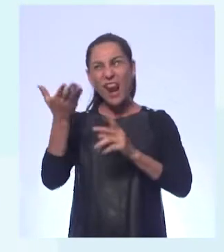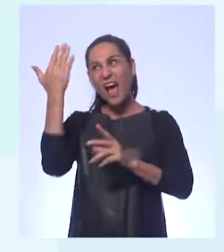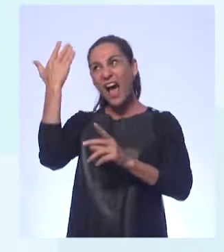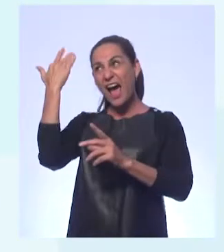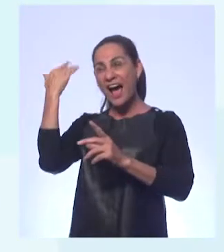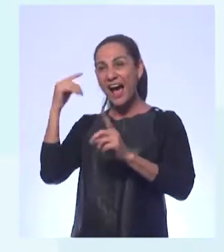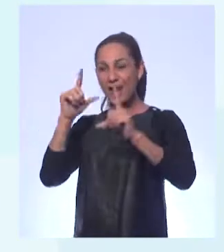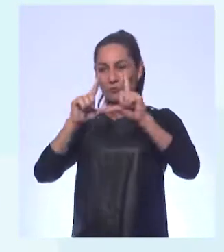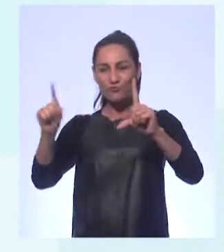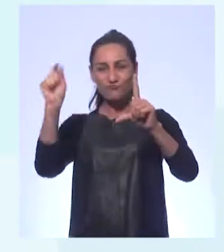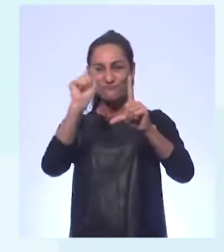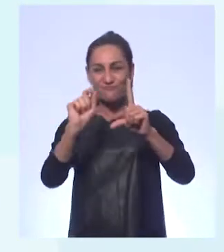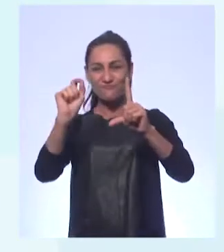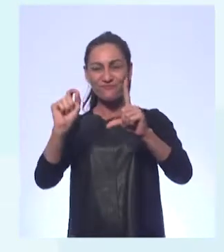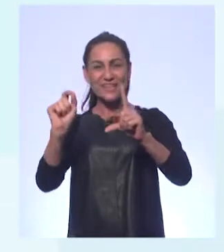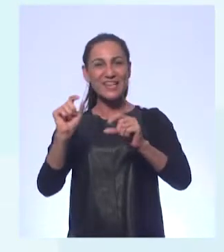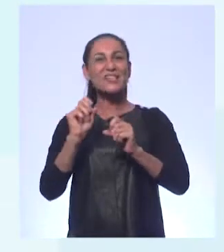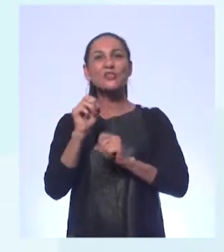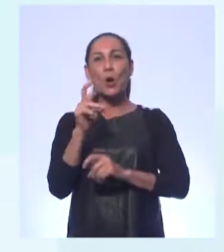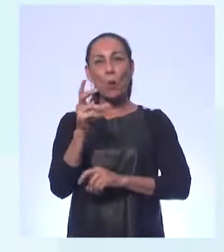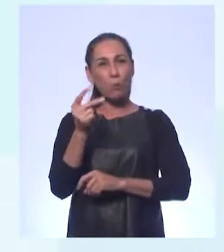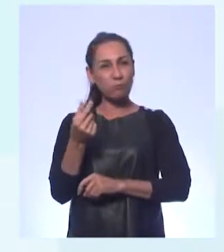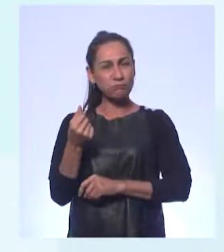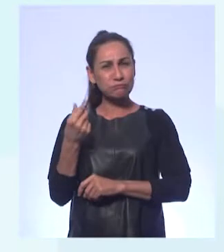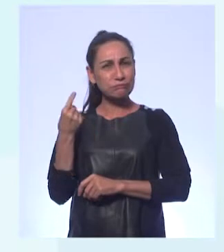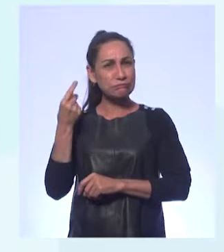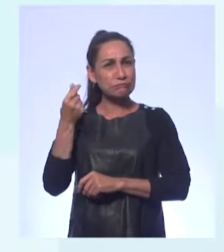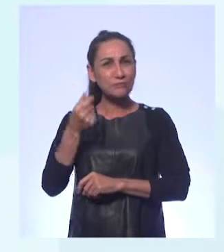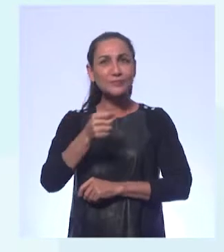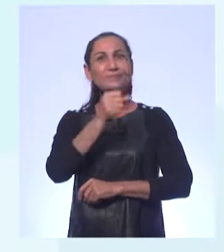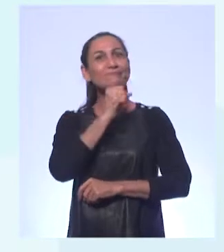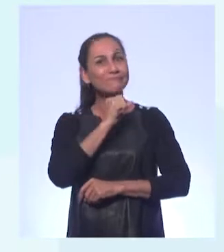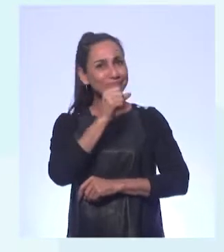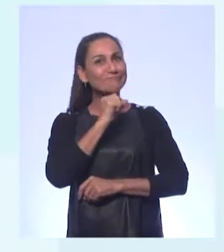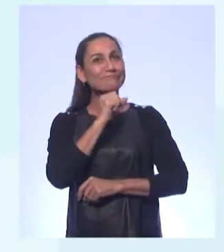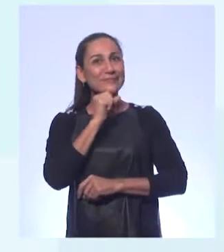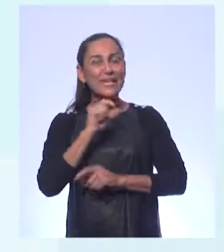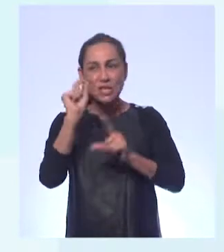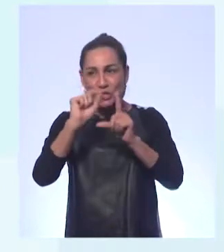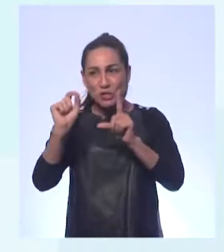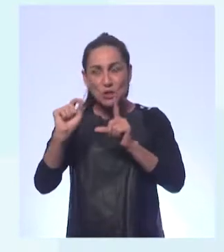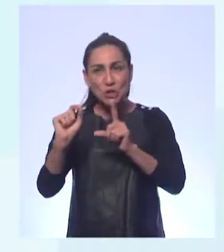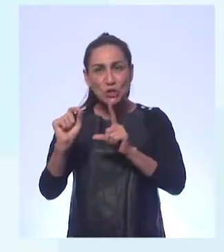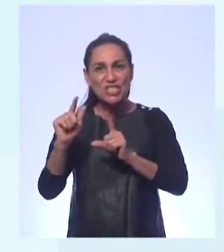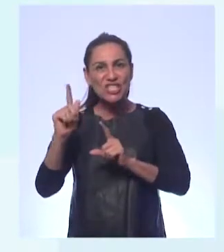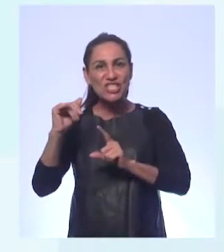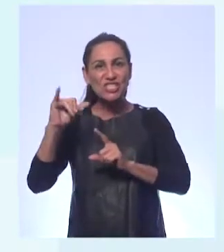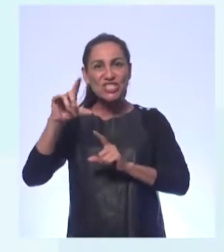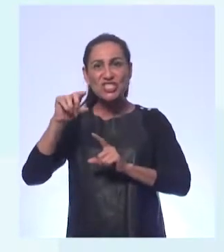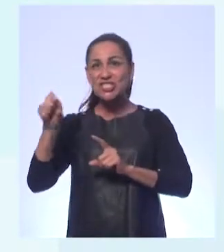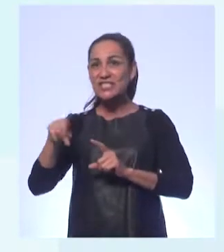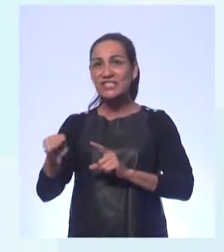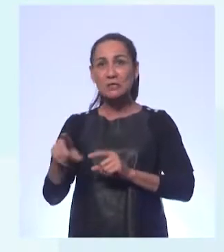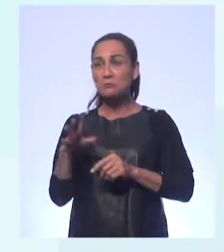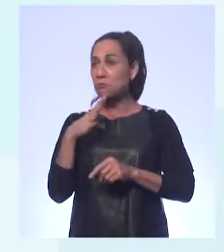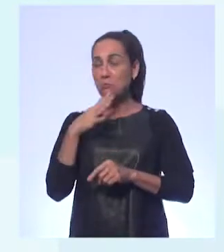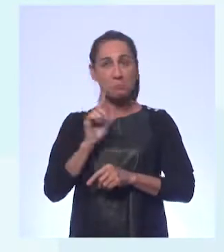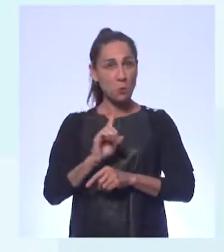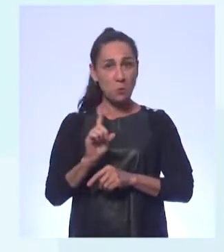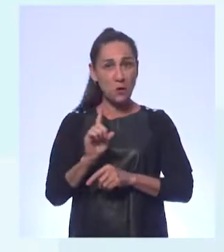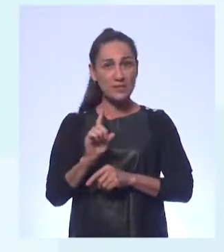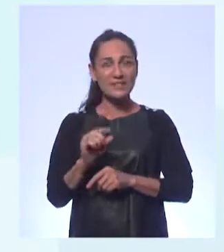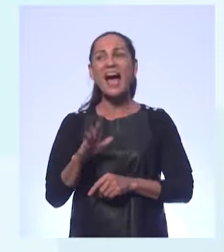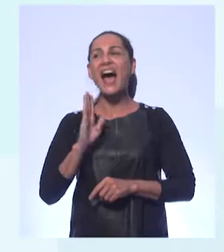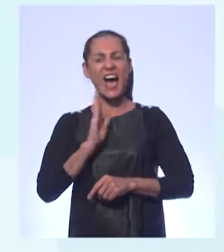em Isso 1900 é só e coisa bolinha, antiga né? nessas imagens aí, hein, É Georgia? para fazer um... Giz, acho que nem, os alunos acho que nem conhecem os alunos aí, né?